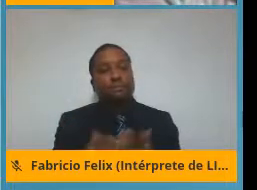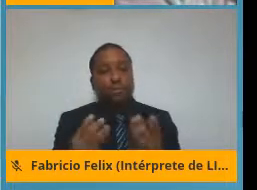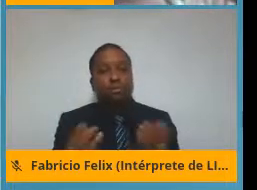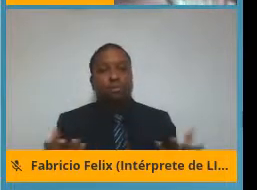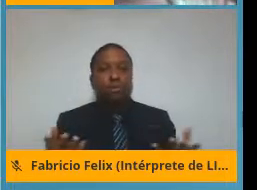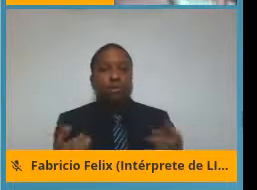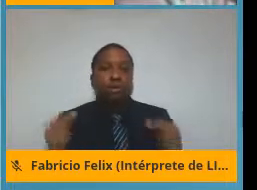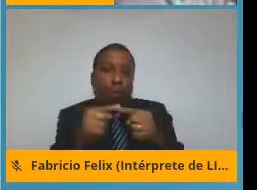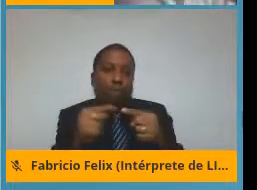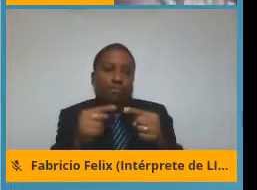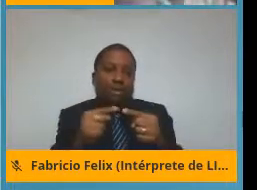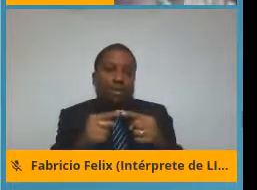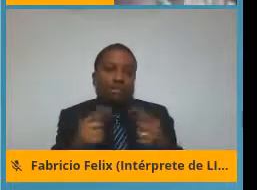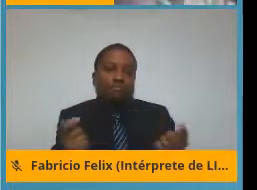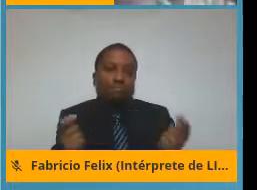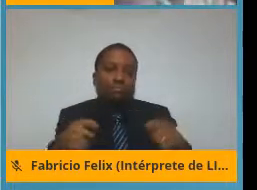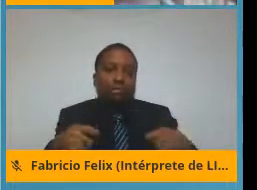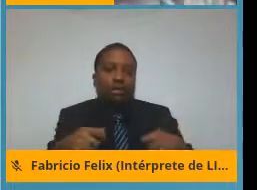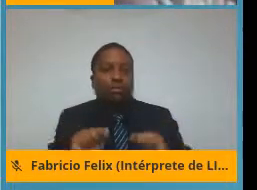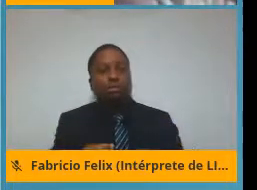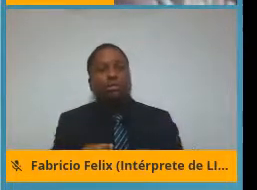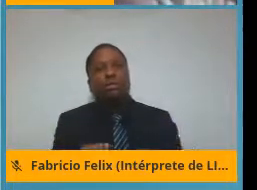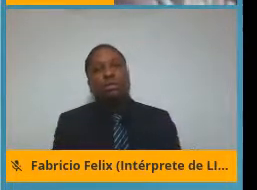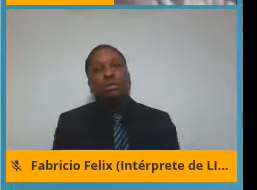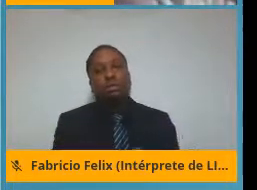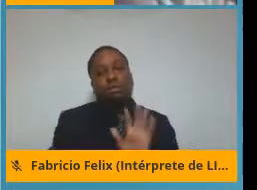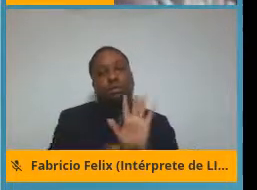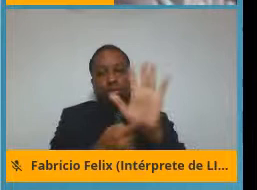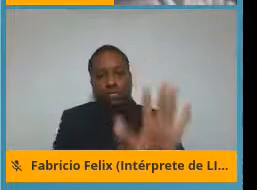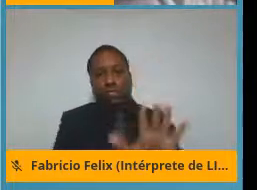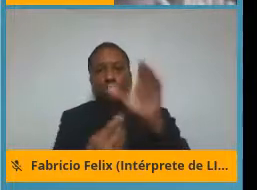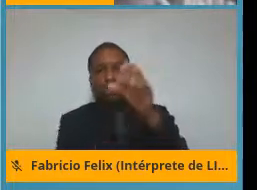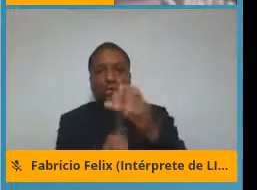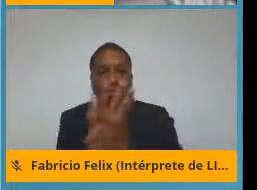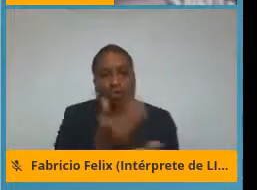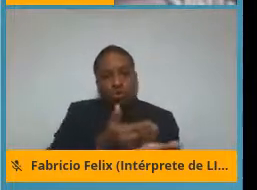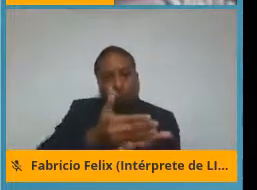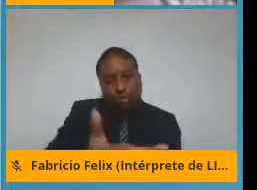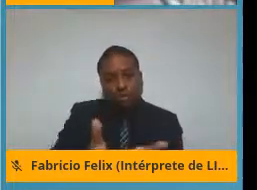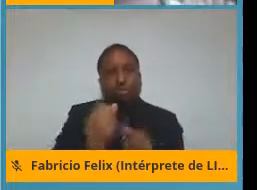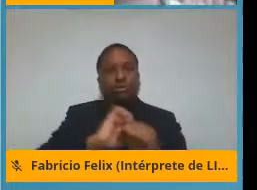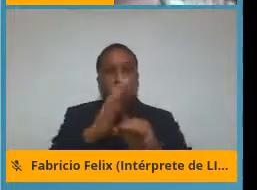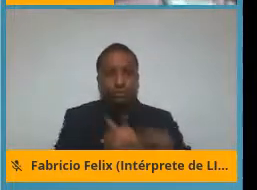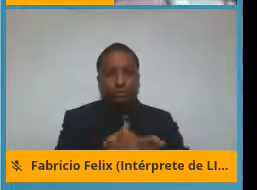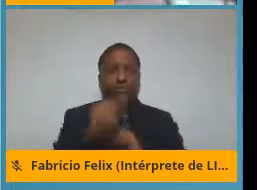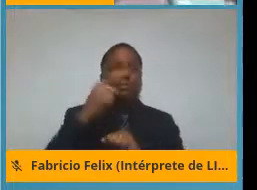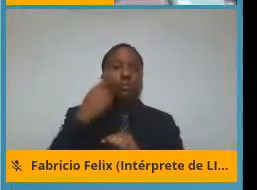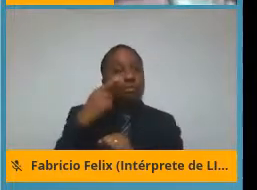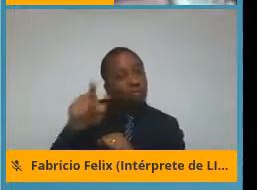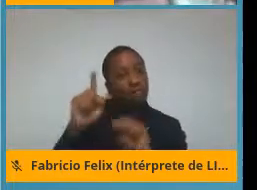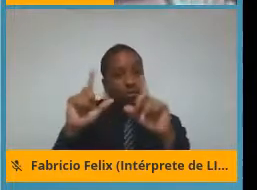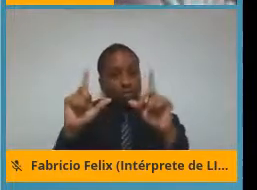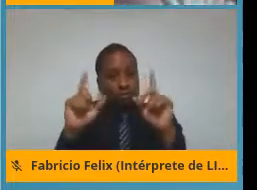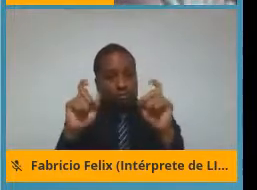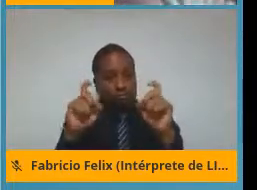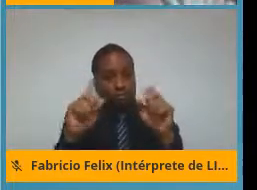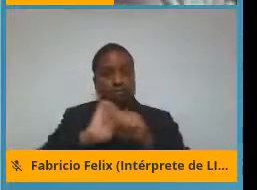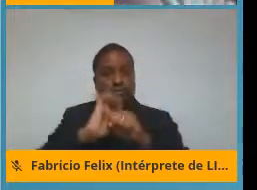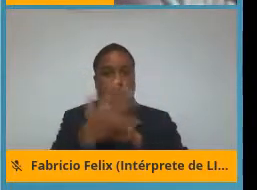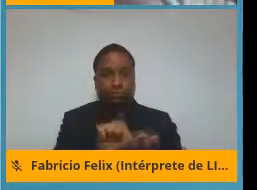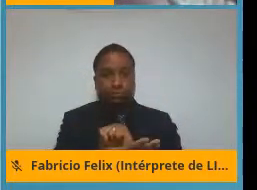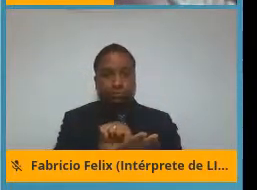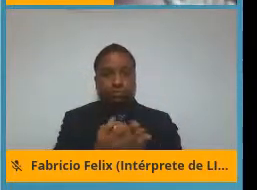viável, que foi apresentada para a origem desse coronavírus. Essa é uma fotografia do coronavírus, vocês estão vendo, então, é uma